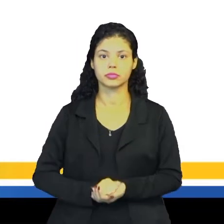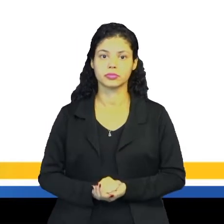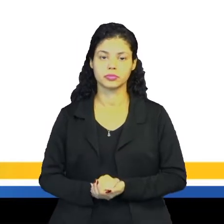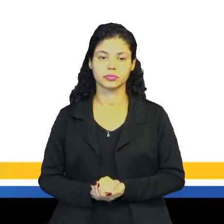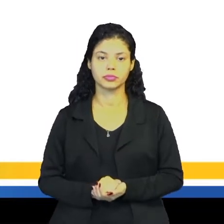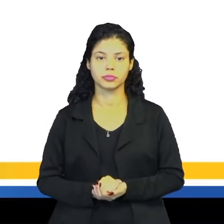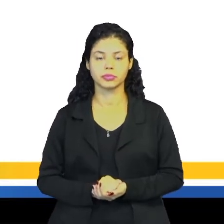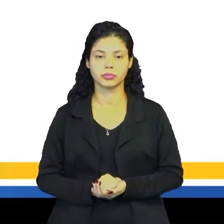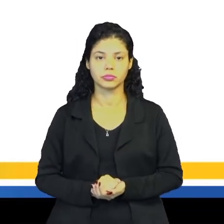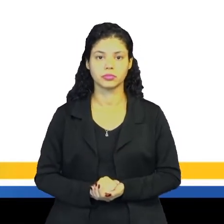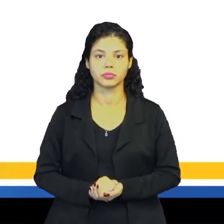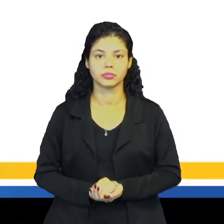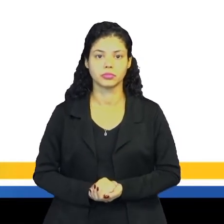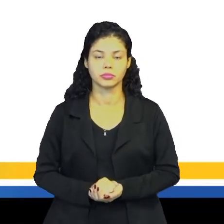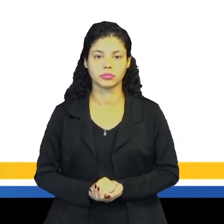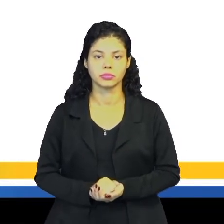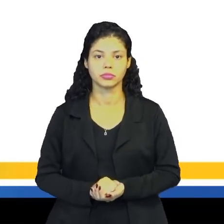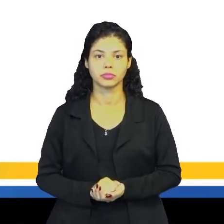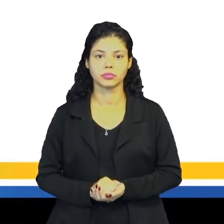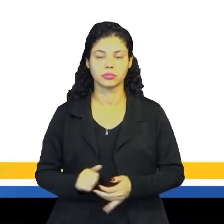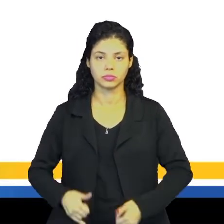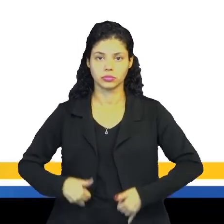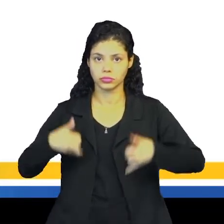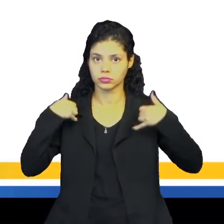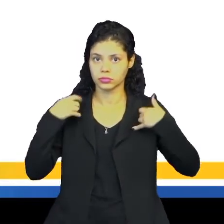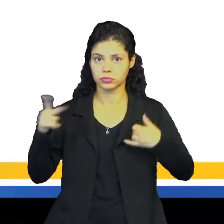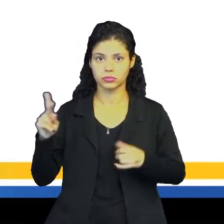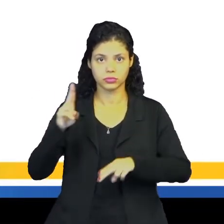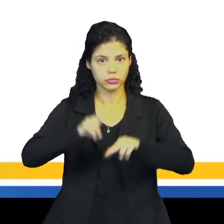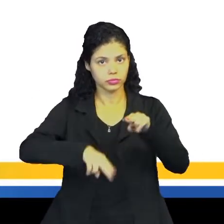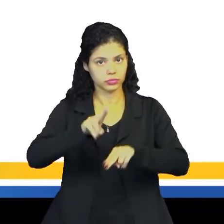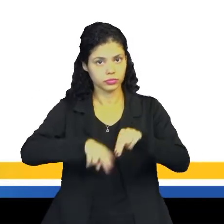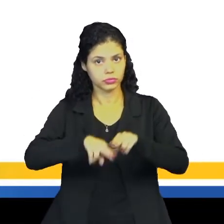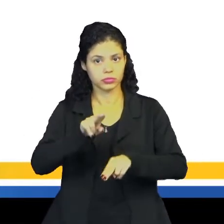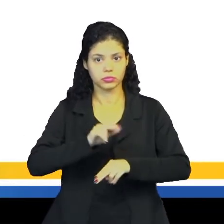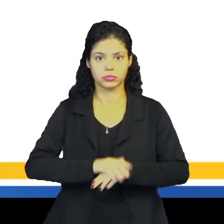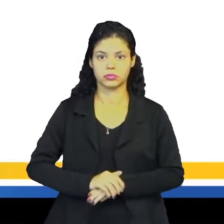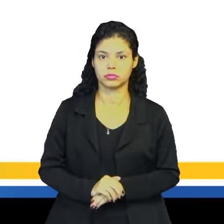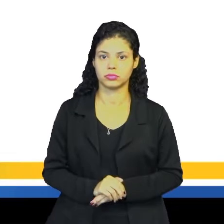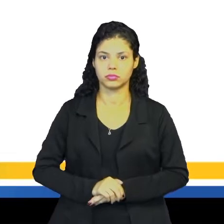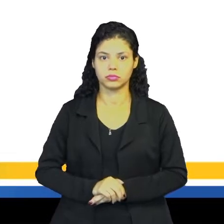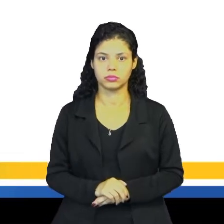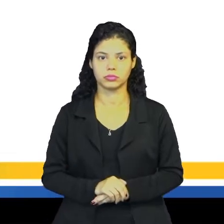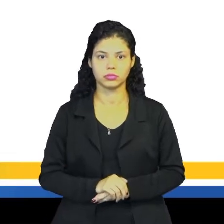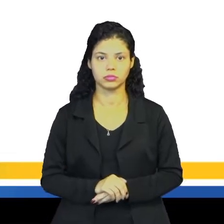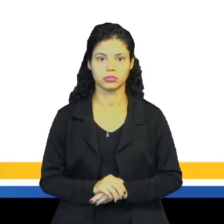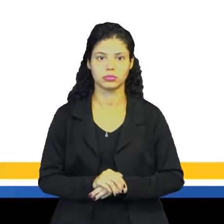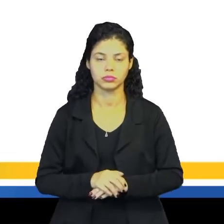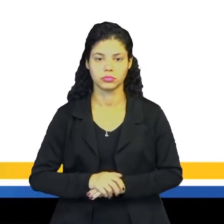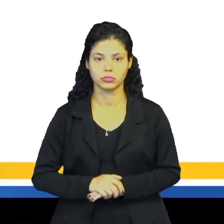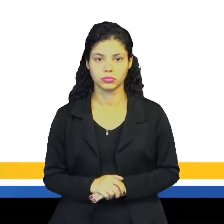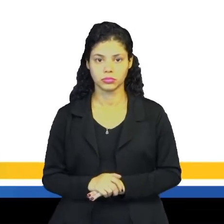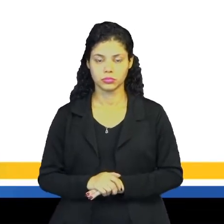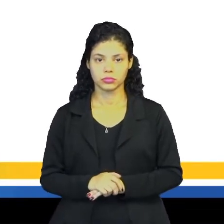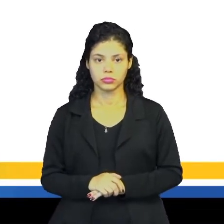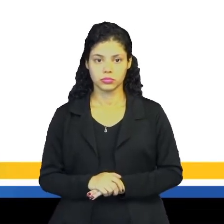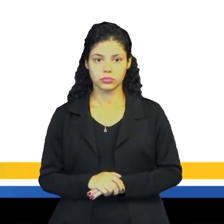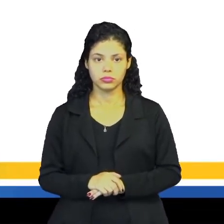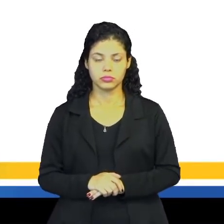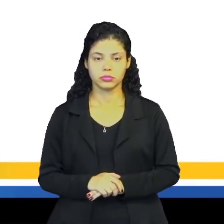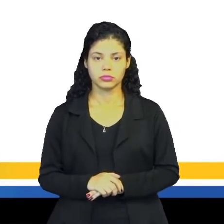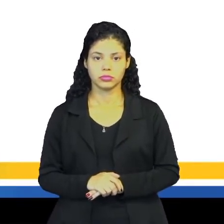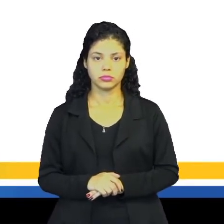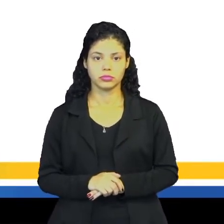His birthday is in June. O aniversário dele é em junho. E estação do ano, nós